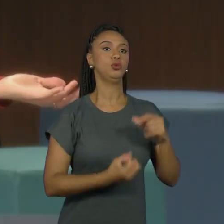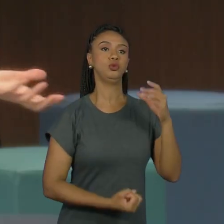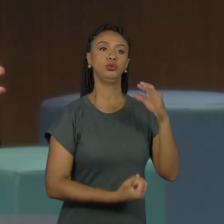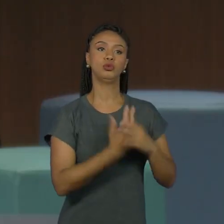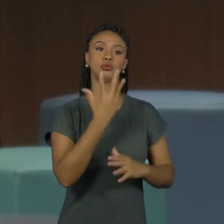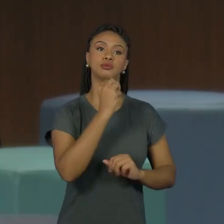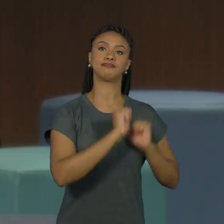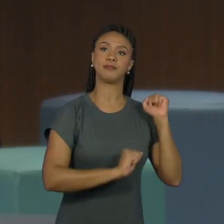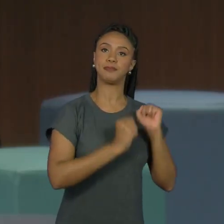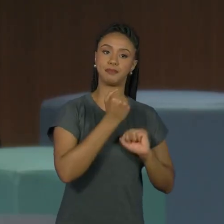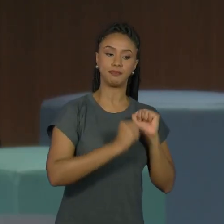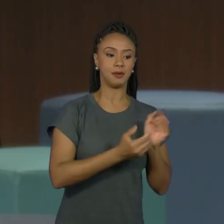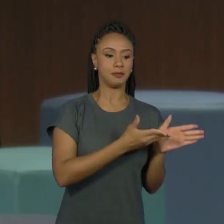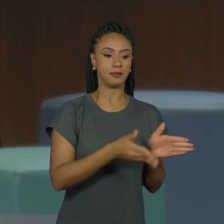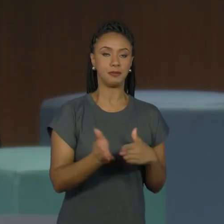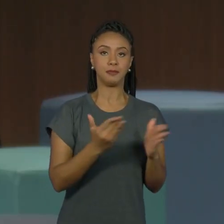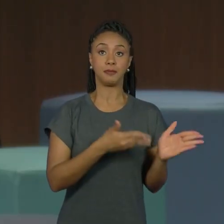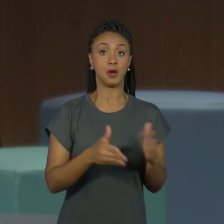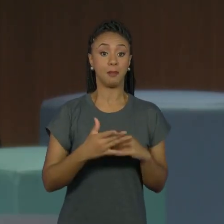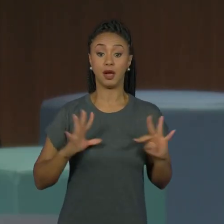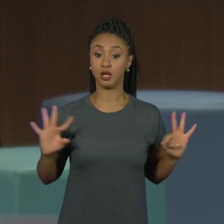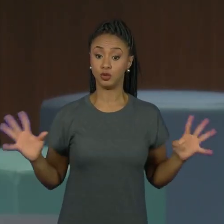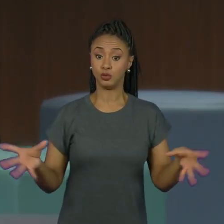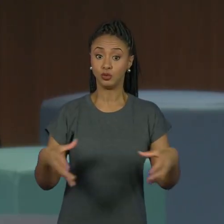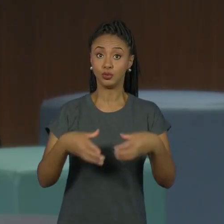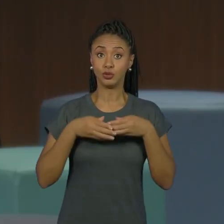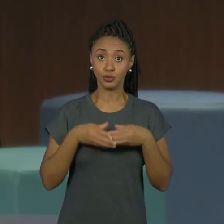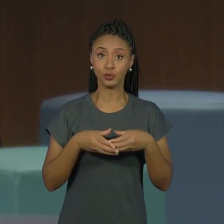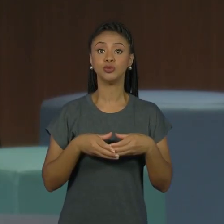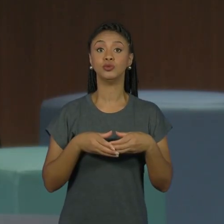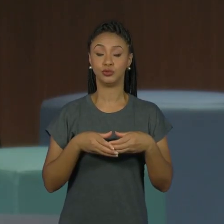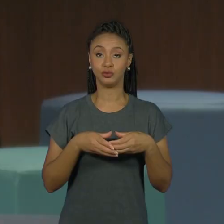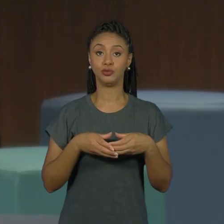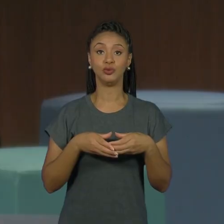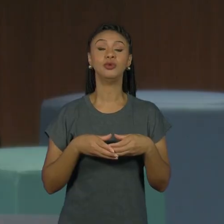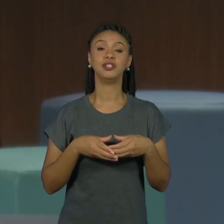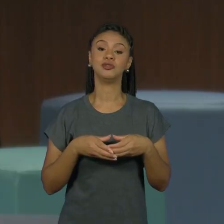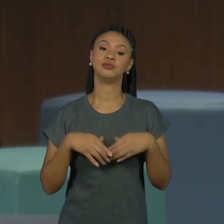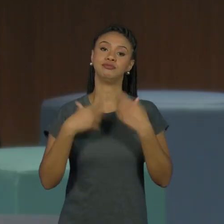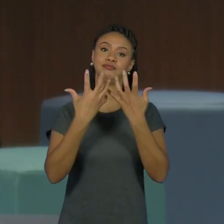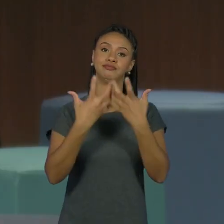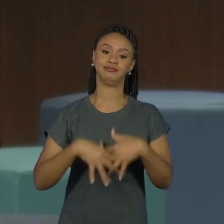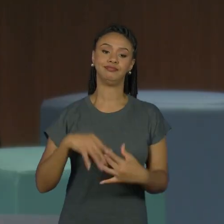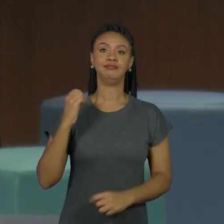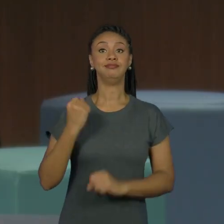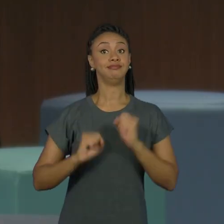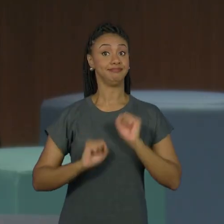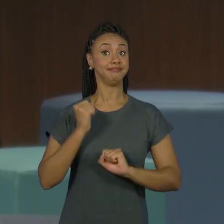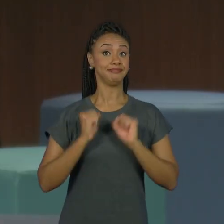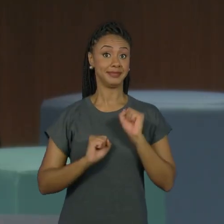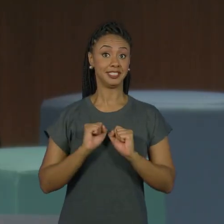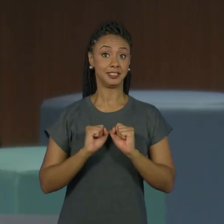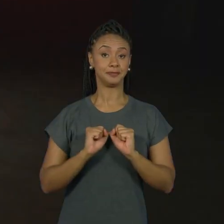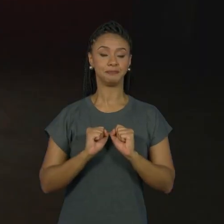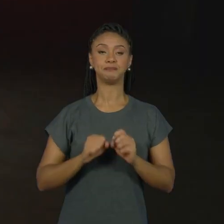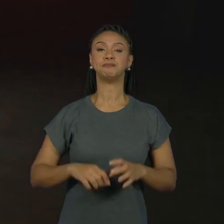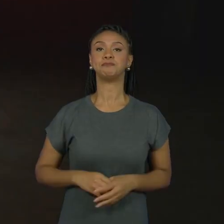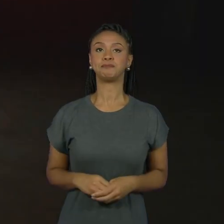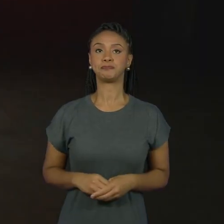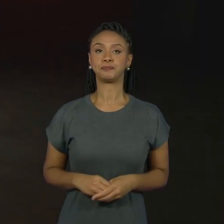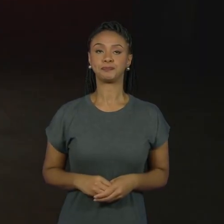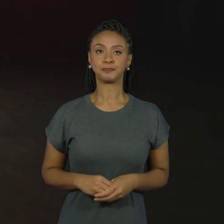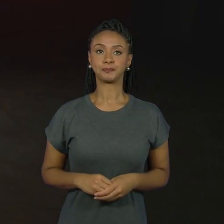né? E, obviamente, tudo isso é suportado pelas informações que são necessárias para se tomar decisões.